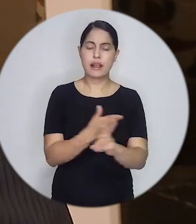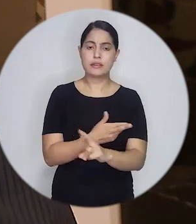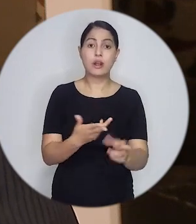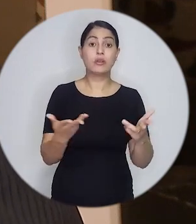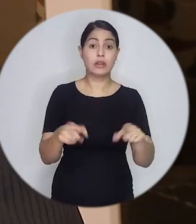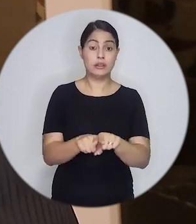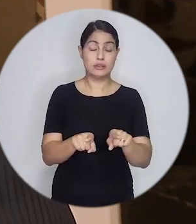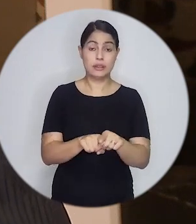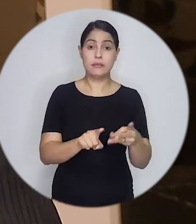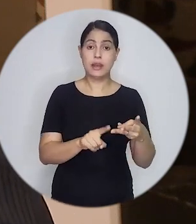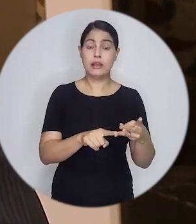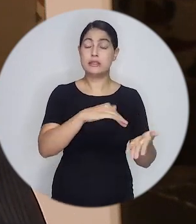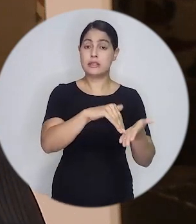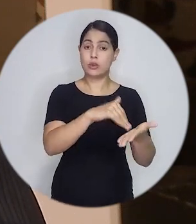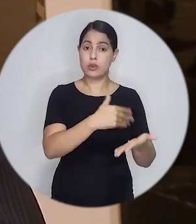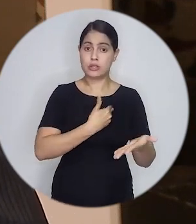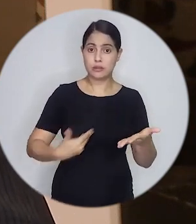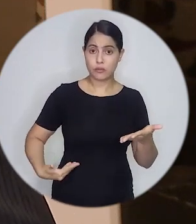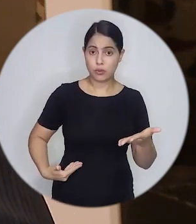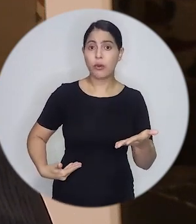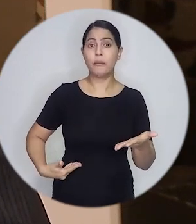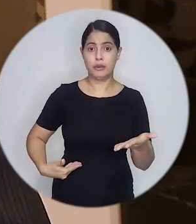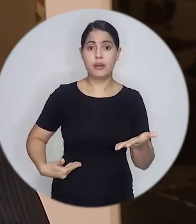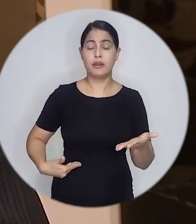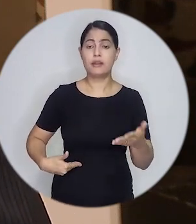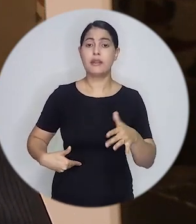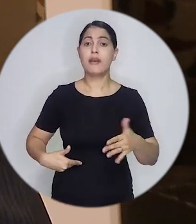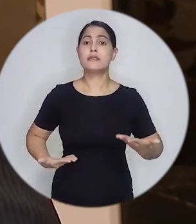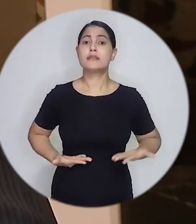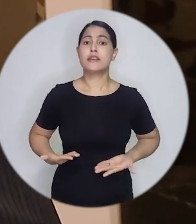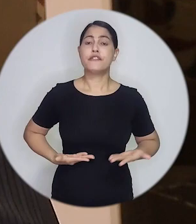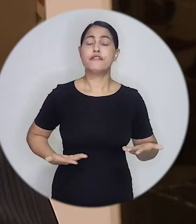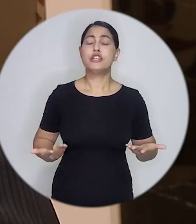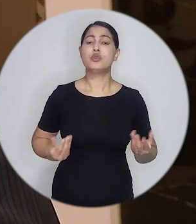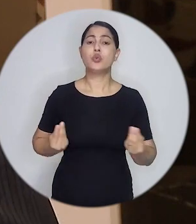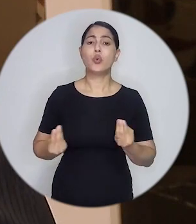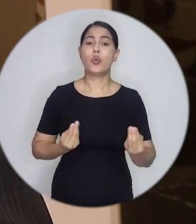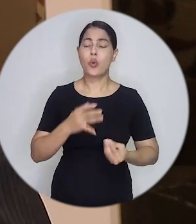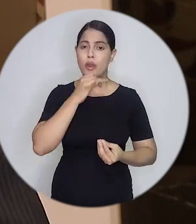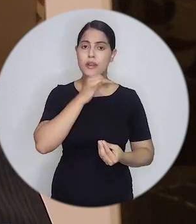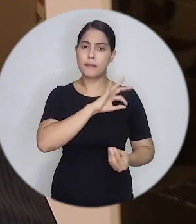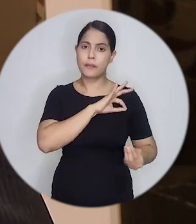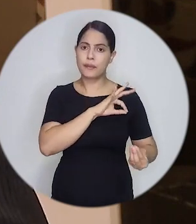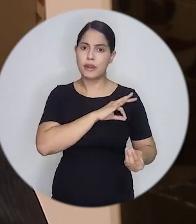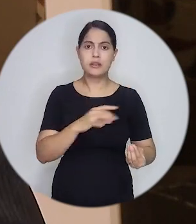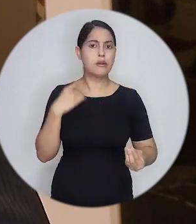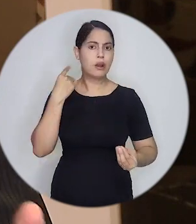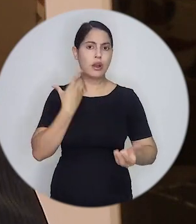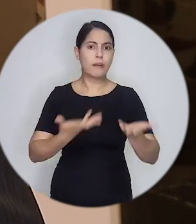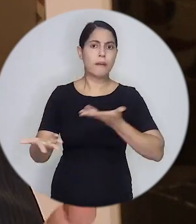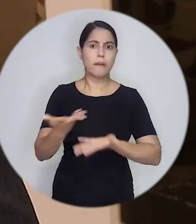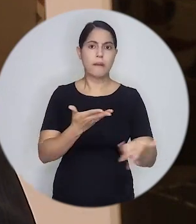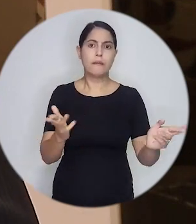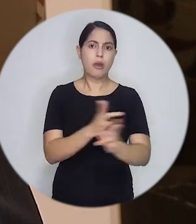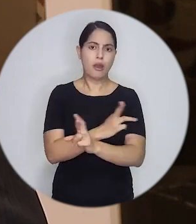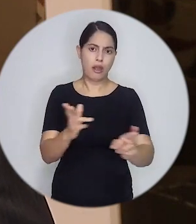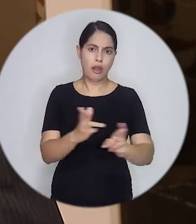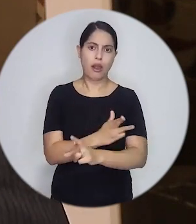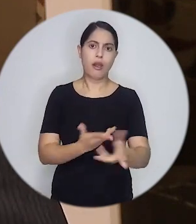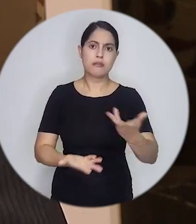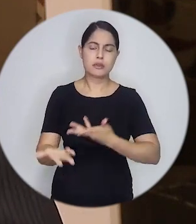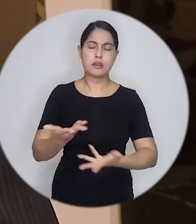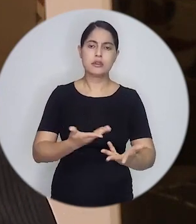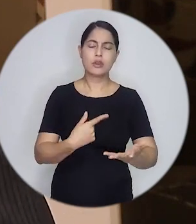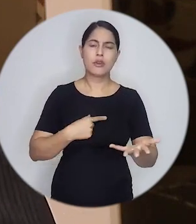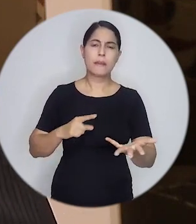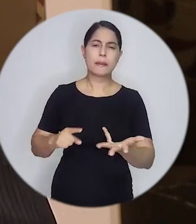nas secretarias de segurança pública das seccionais, com a mesma finalidade de harmonizar a atuação da polícia e